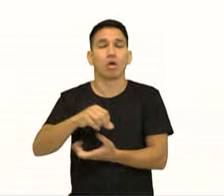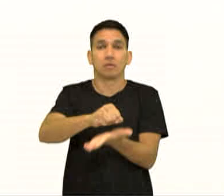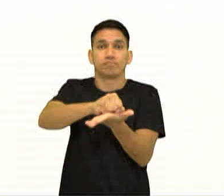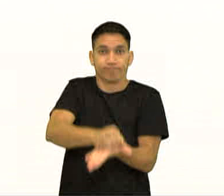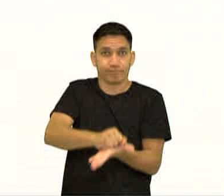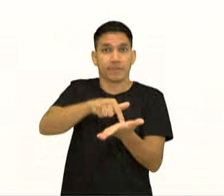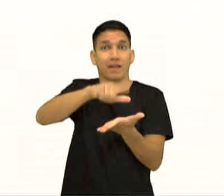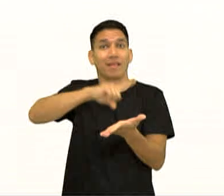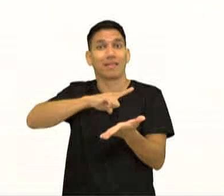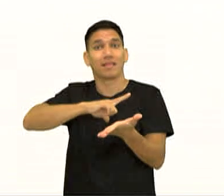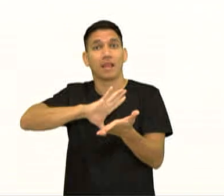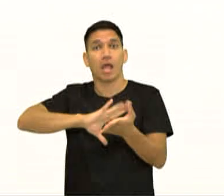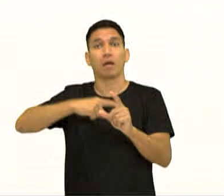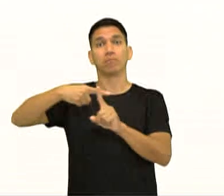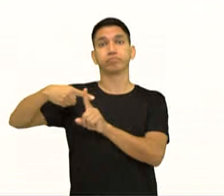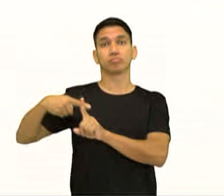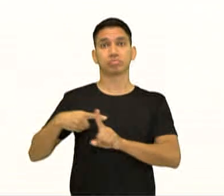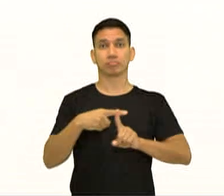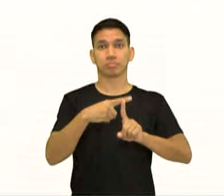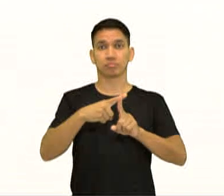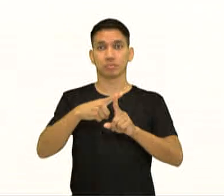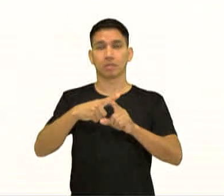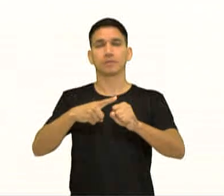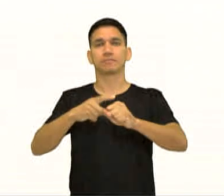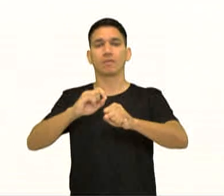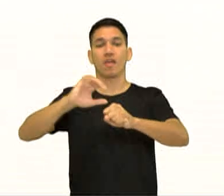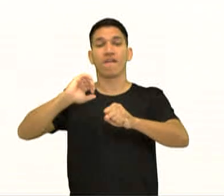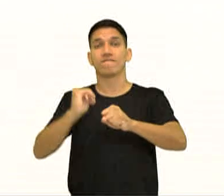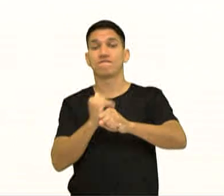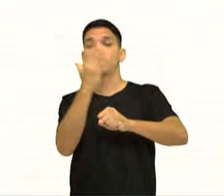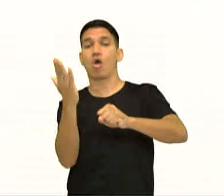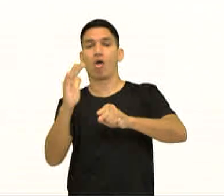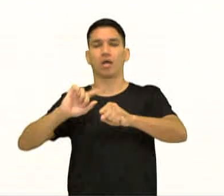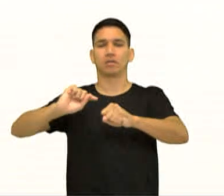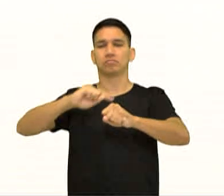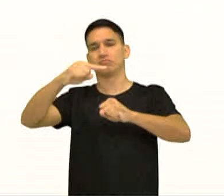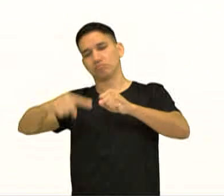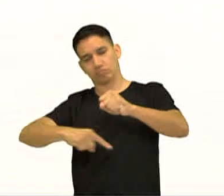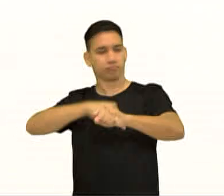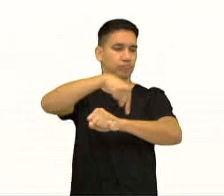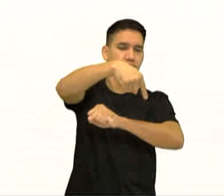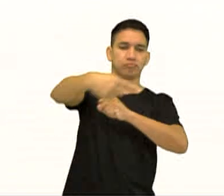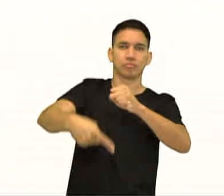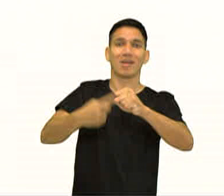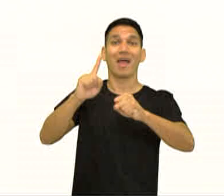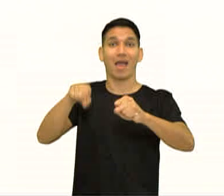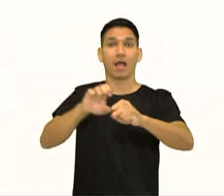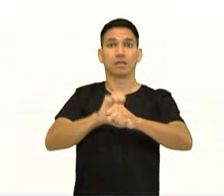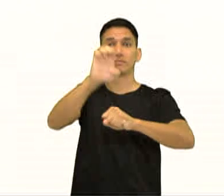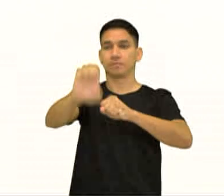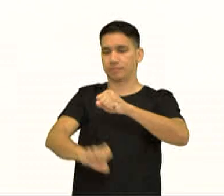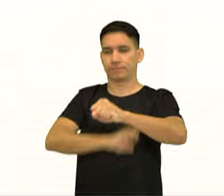carga positiva, e uma região denominada de eletrosfera, onde os elétrons ficam girando ao redor do núcleo.